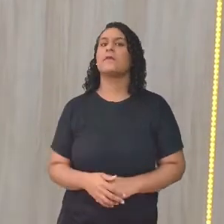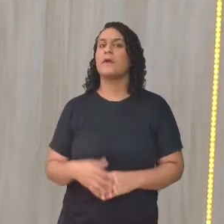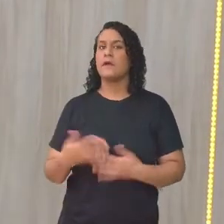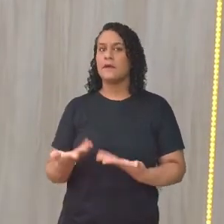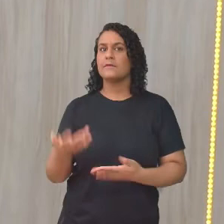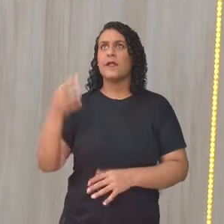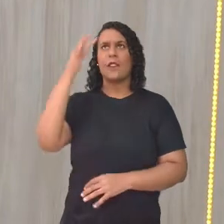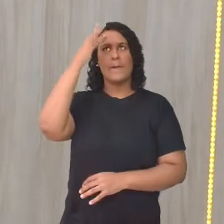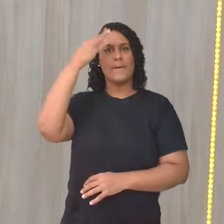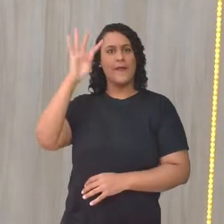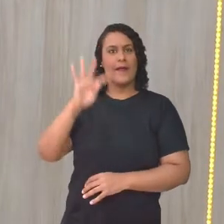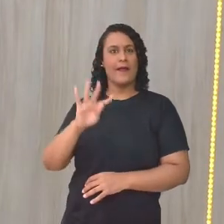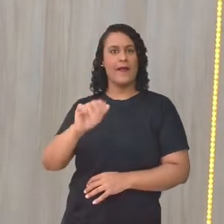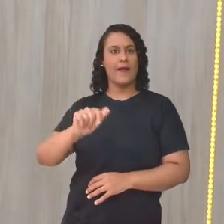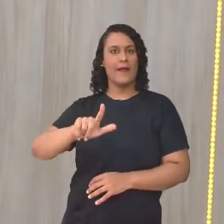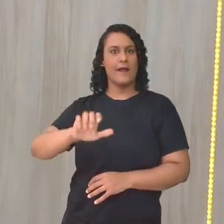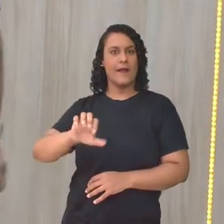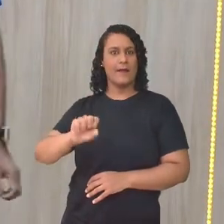de Mileto, olha só.